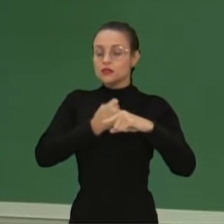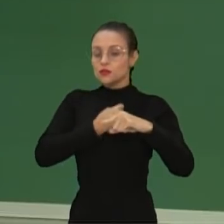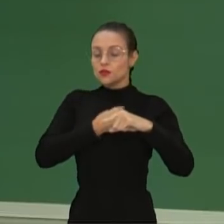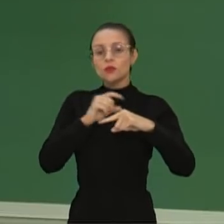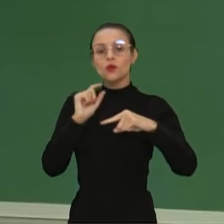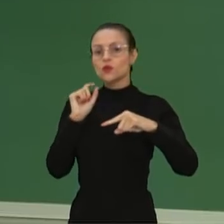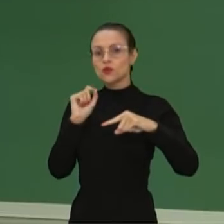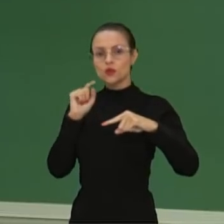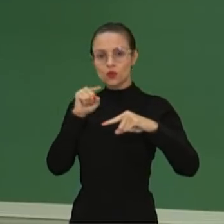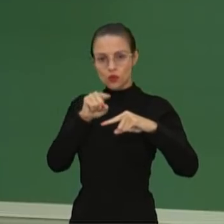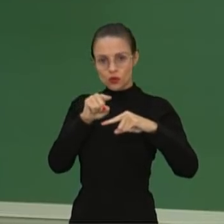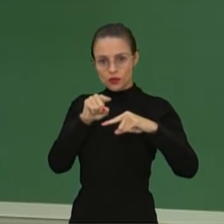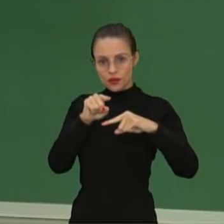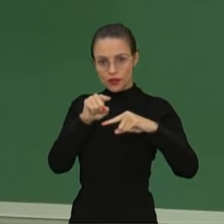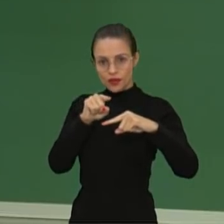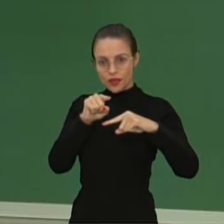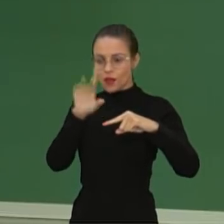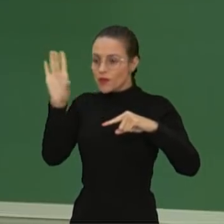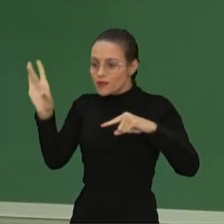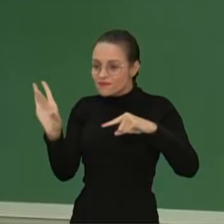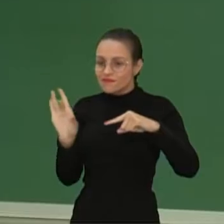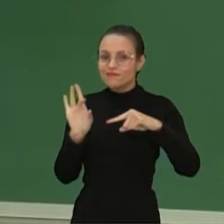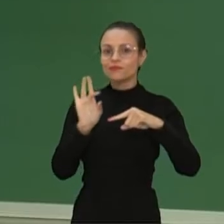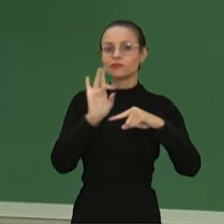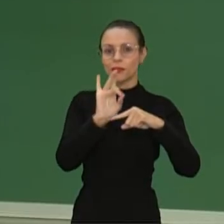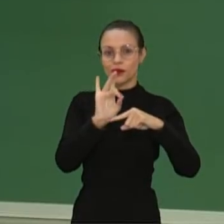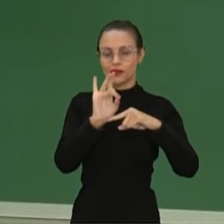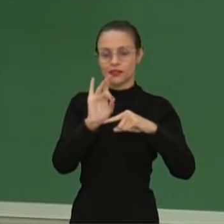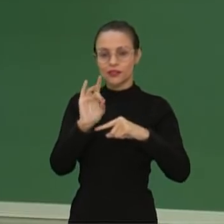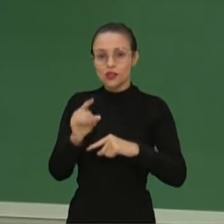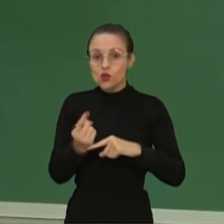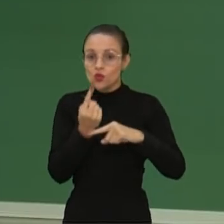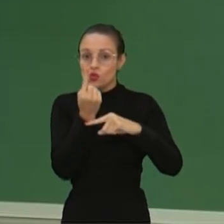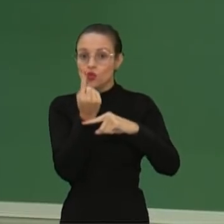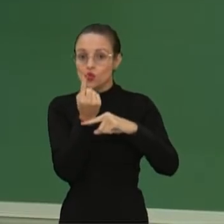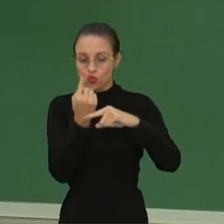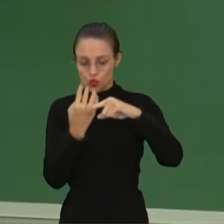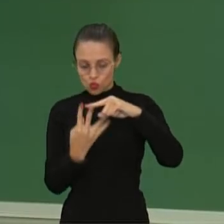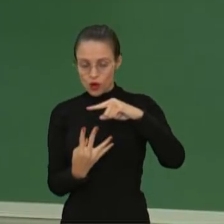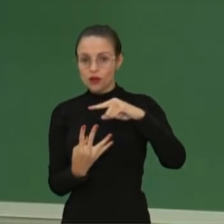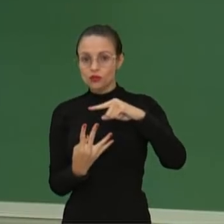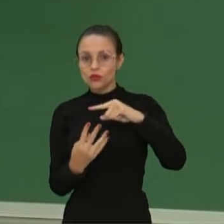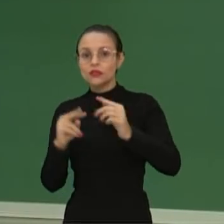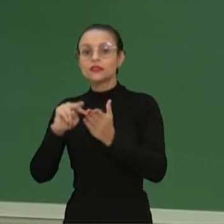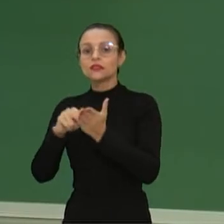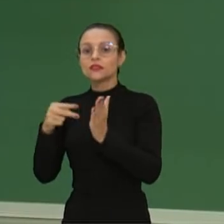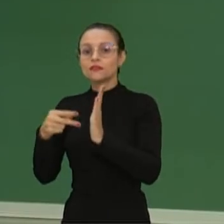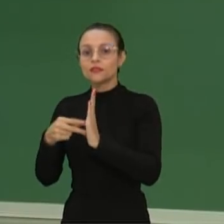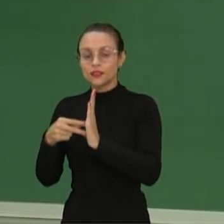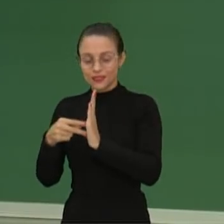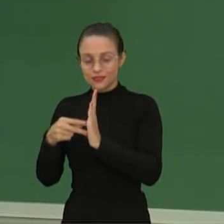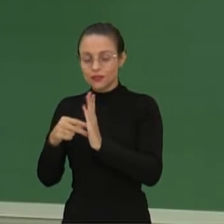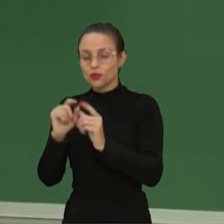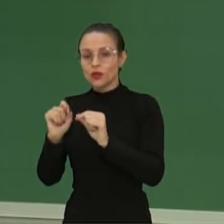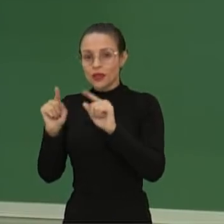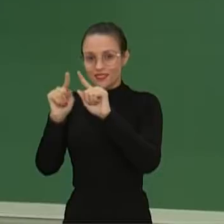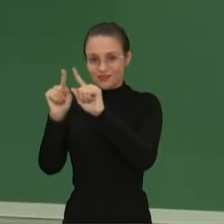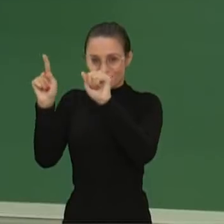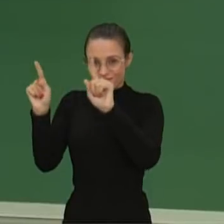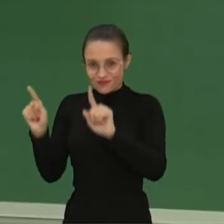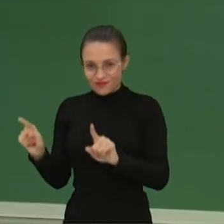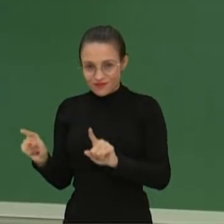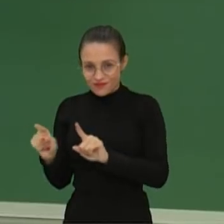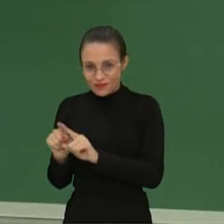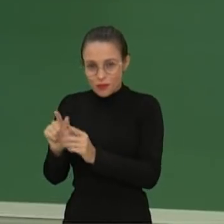a parte desse total. Então, se eu estou falando para vocês 1 de 4, o que eu vou fazer com esse 1 pedaço? Né?